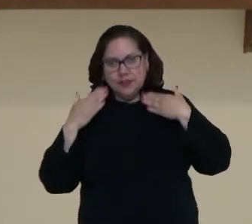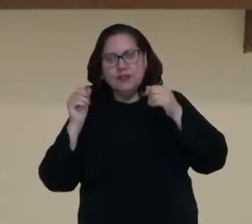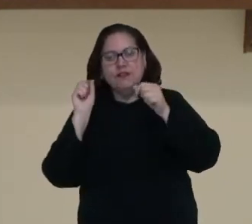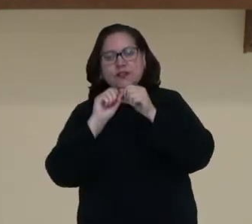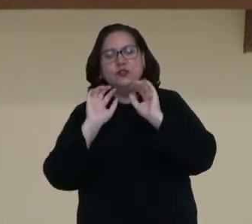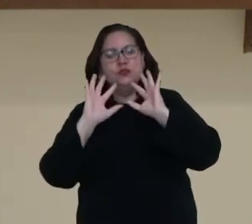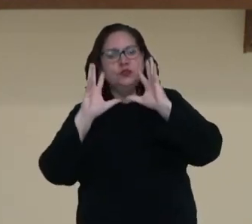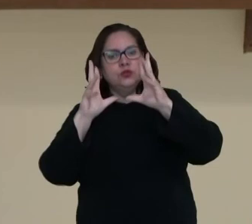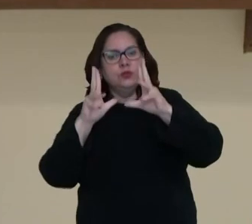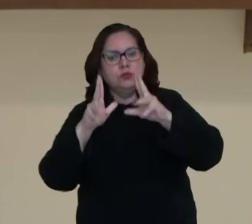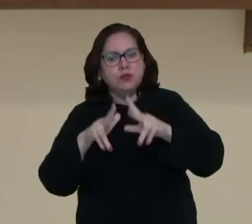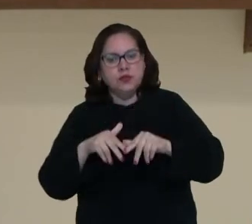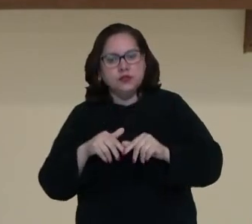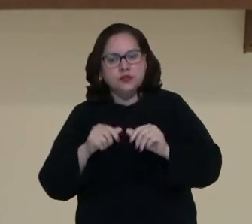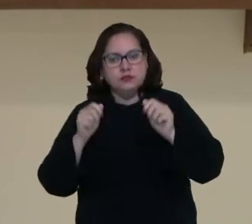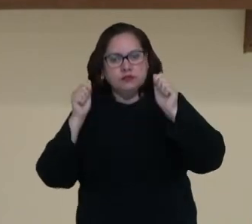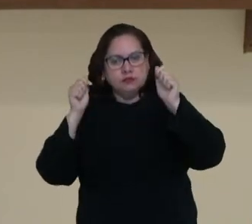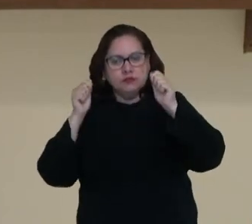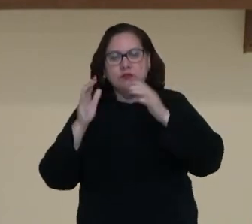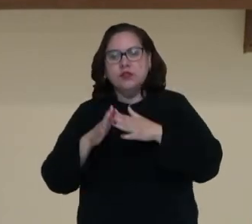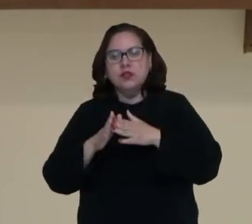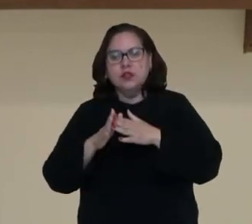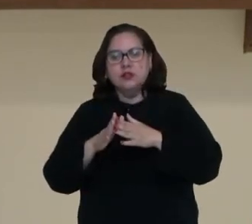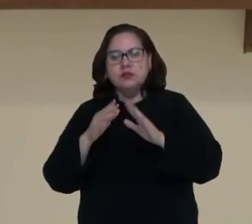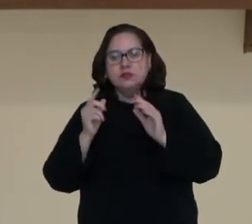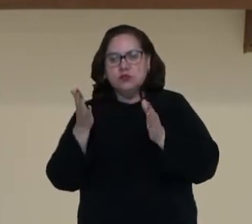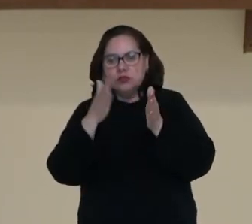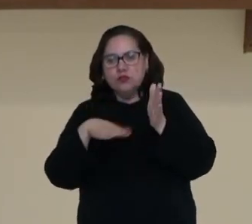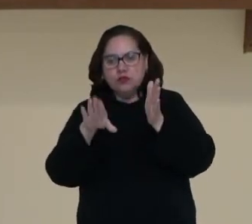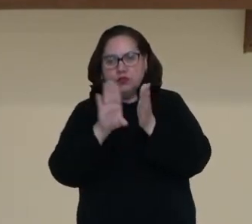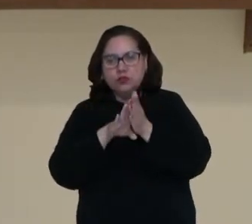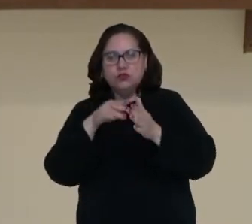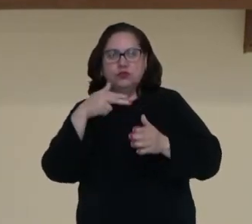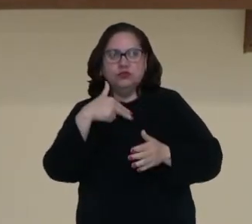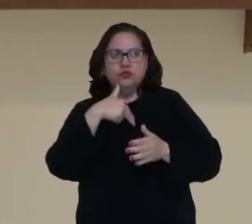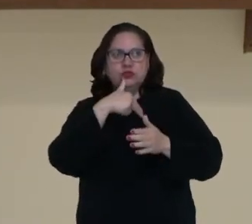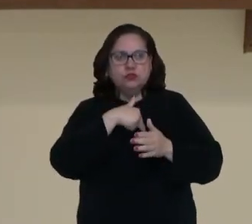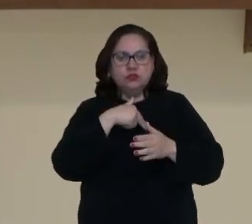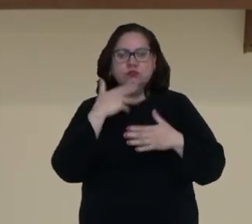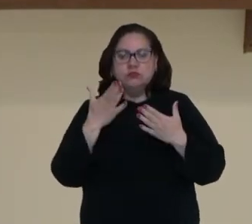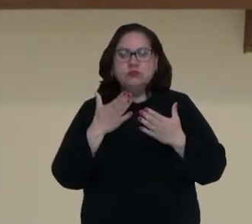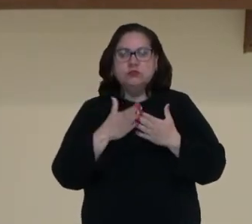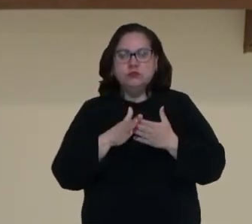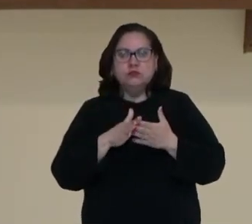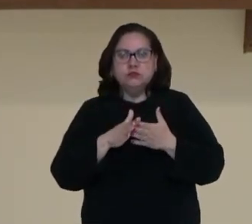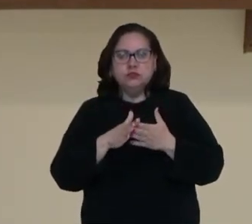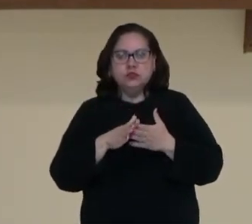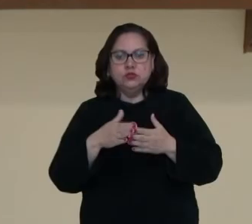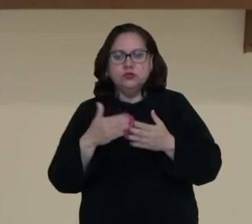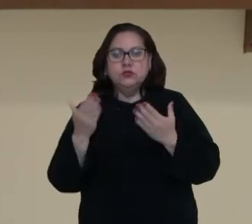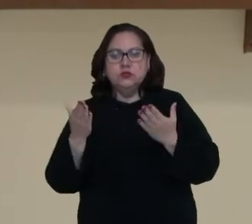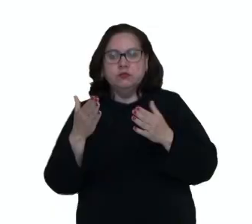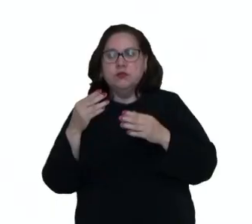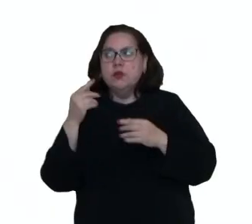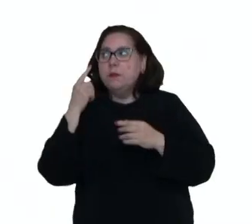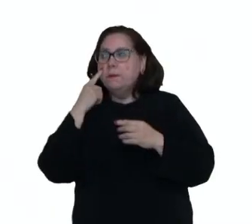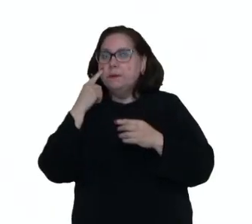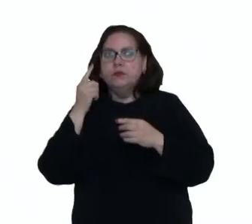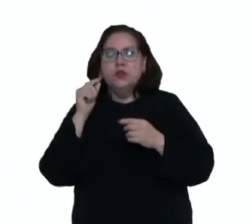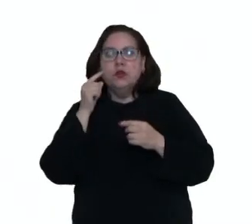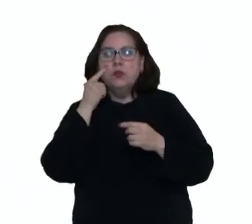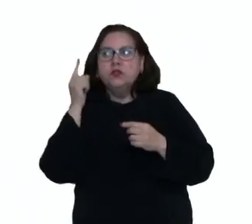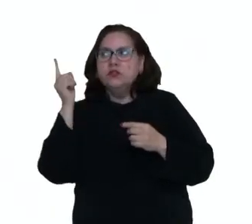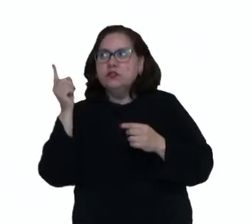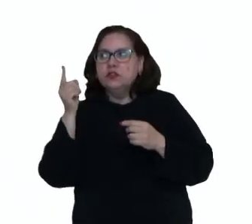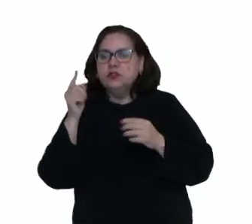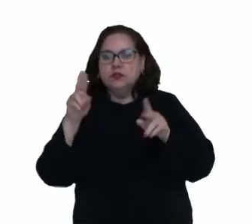toda parte então dessa campanha, que esse retorno então era o retorno de Getúlio Vargas. E a gente pode ver